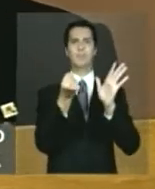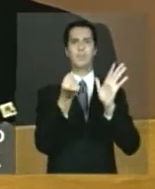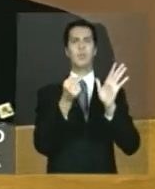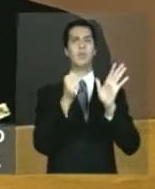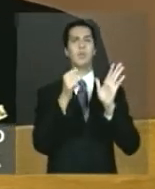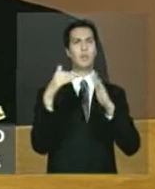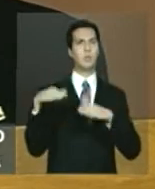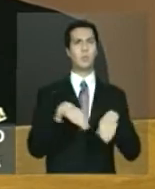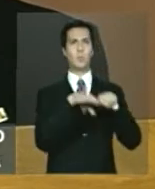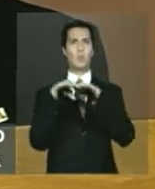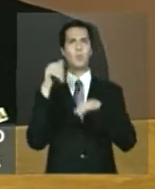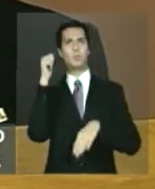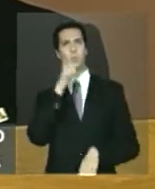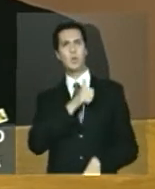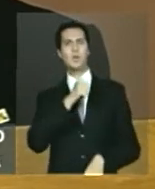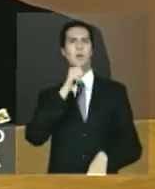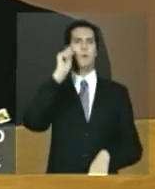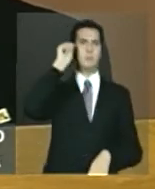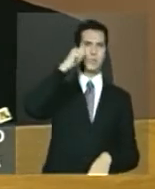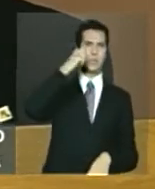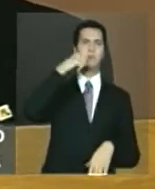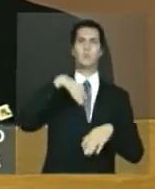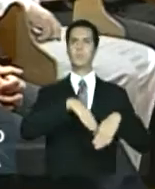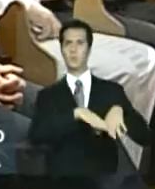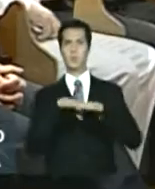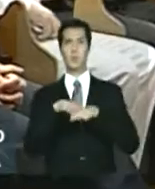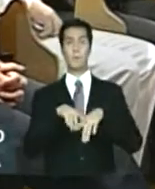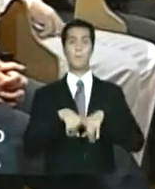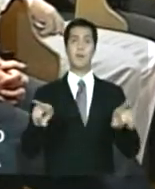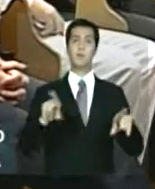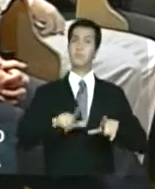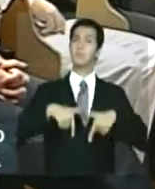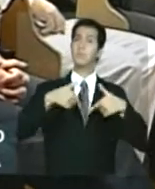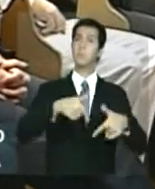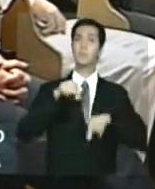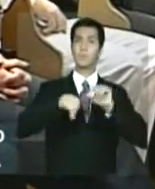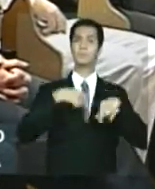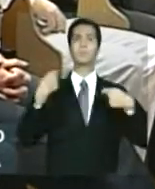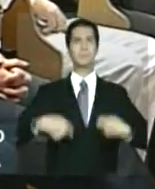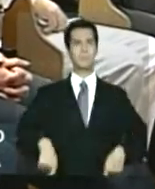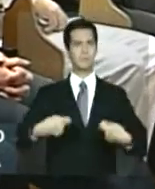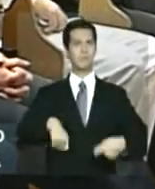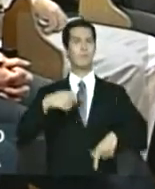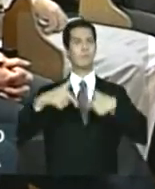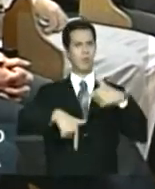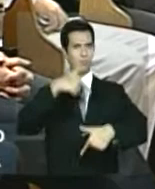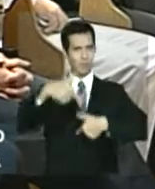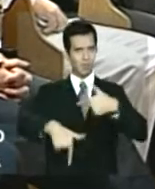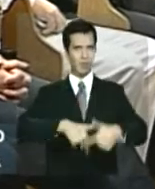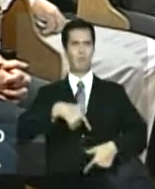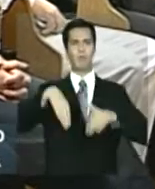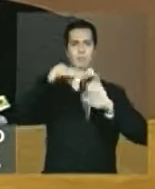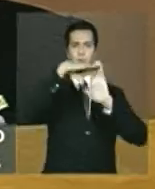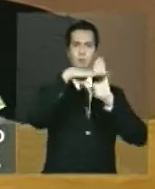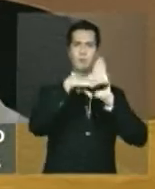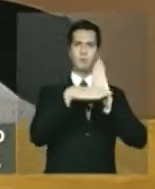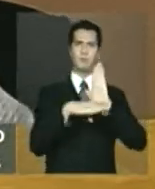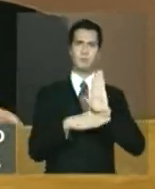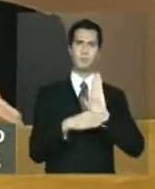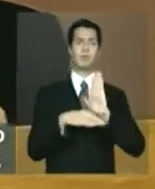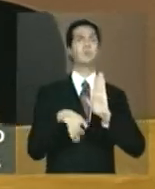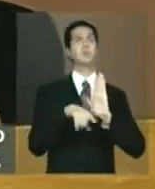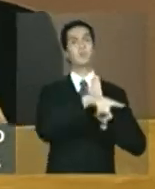entanto o desafio é colocar em prática de forma efetiva o plano de ação que vocês